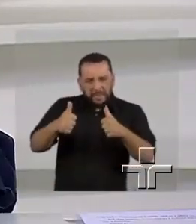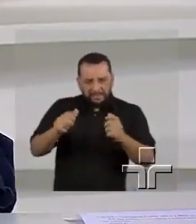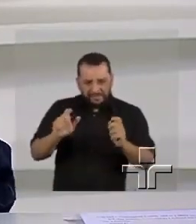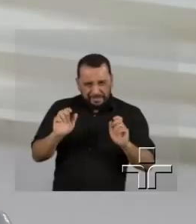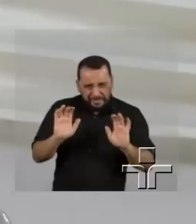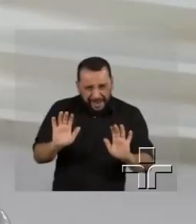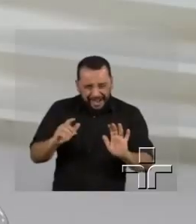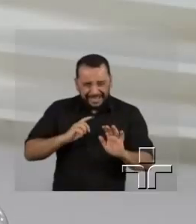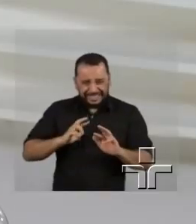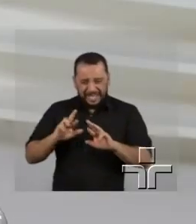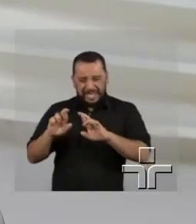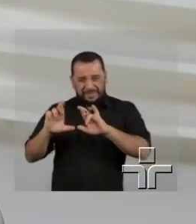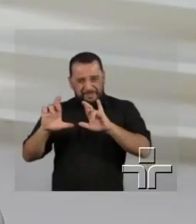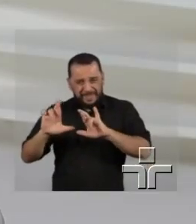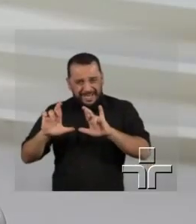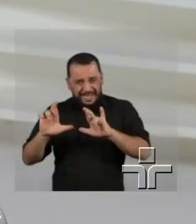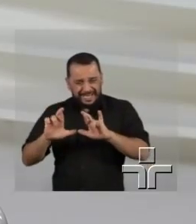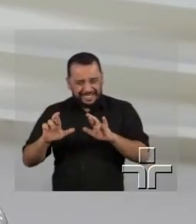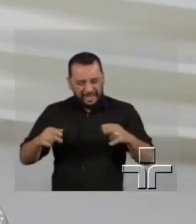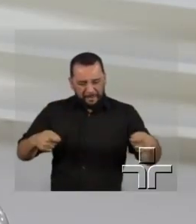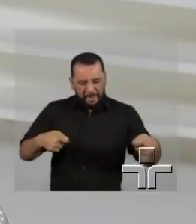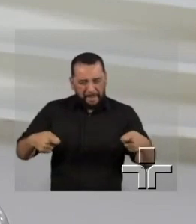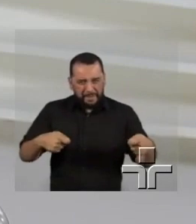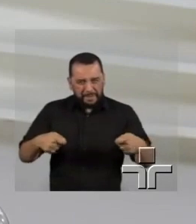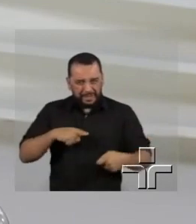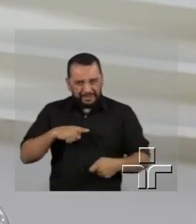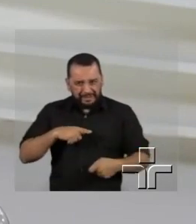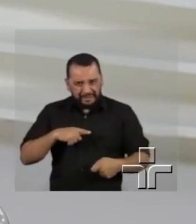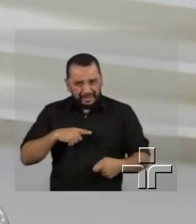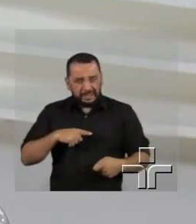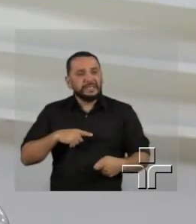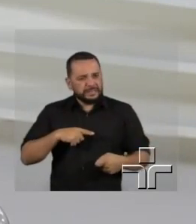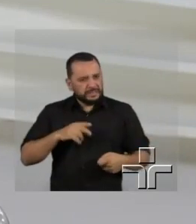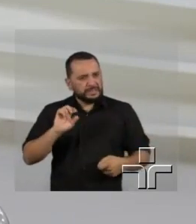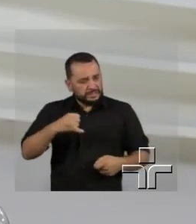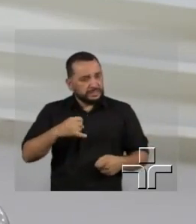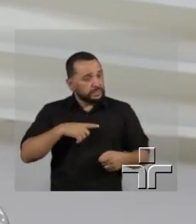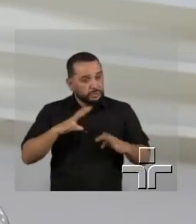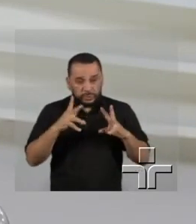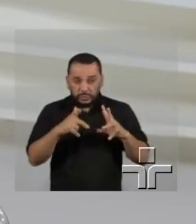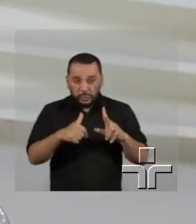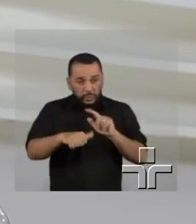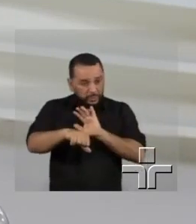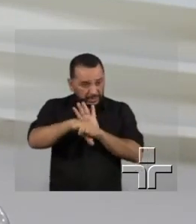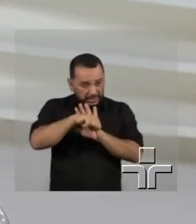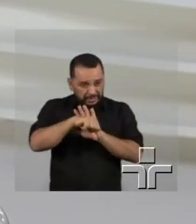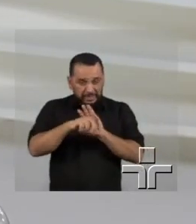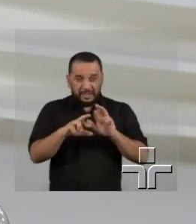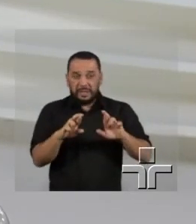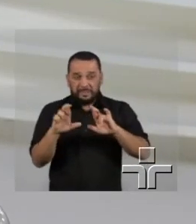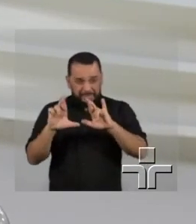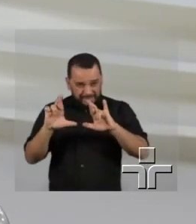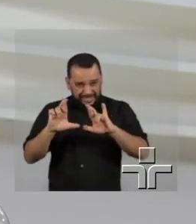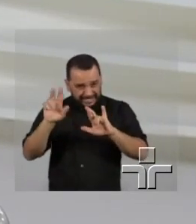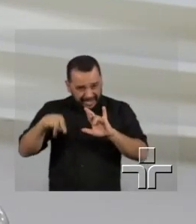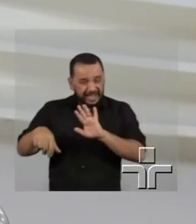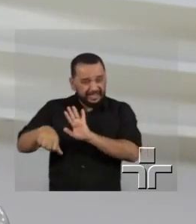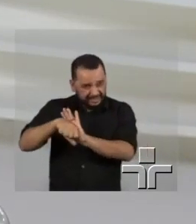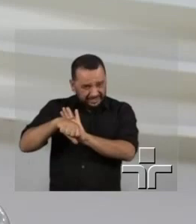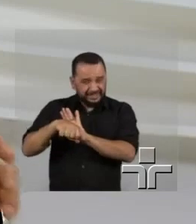do Exército tenha alguma, talvez se tenha conhecimento